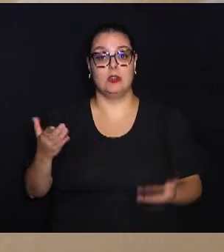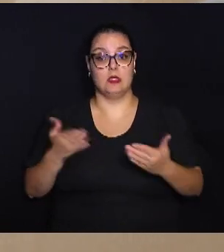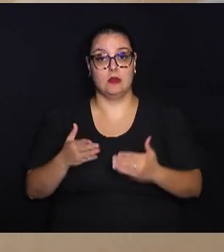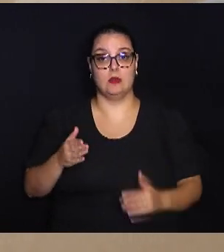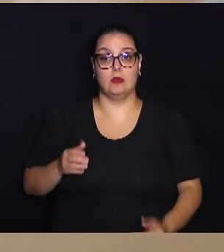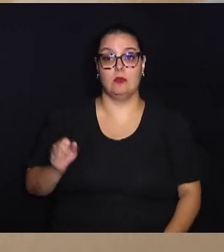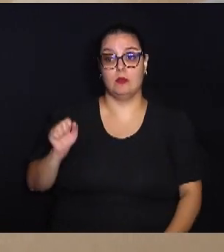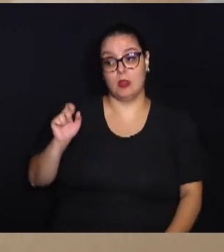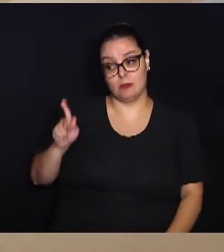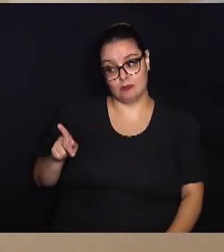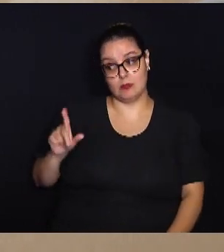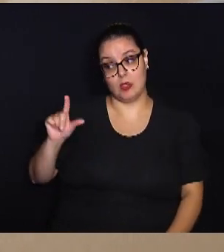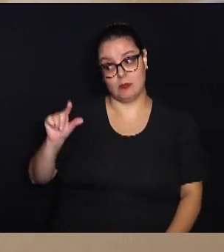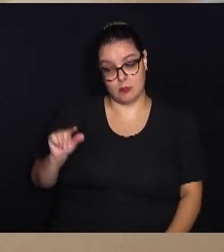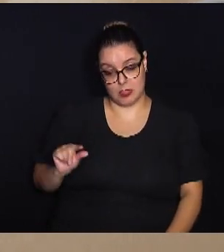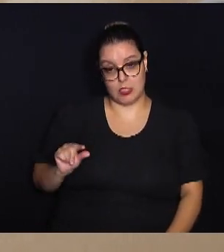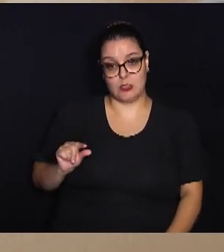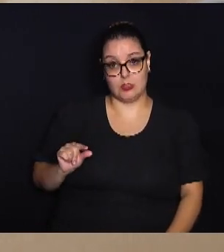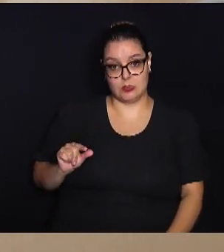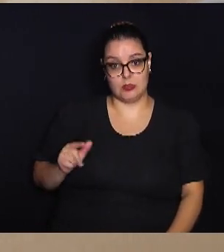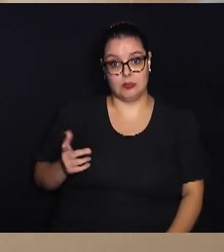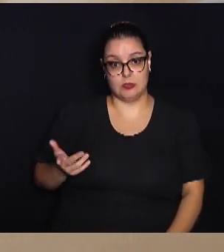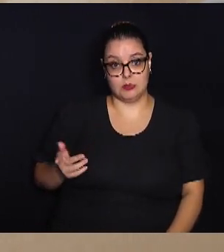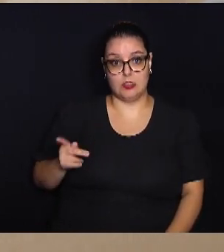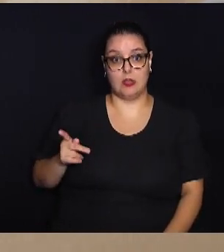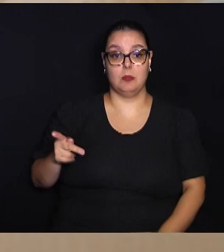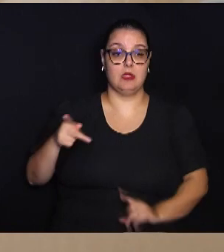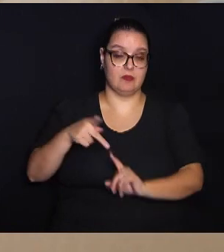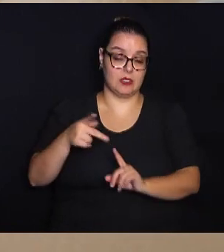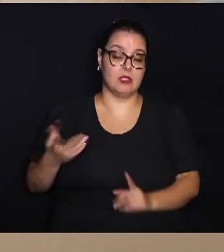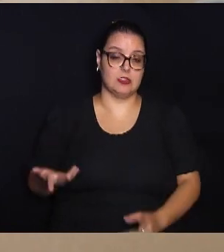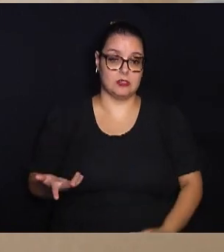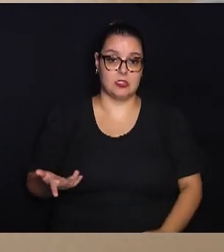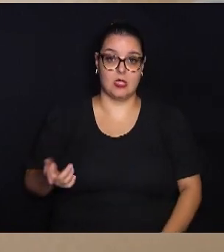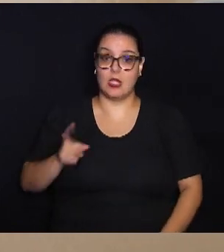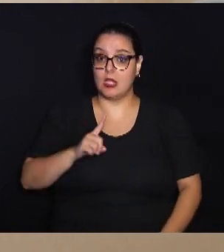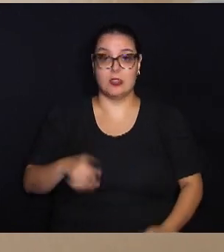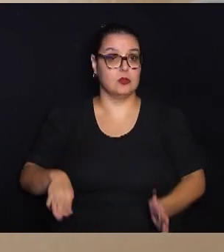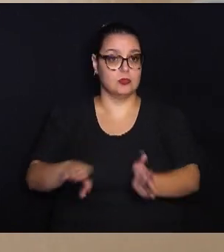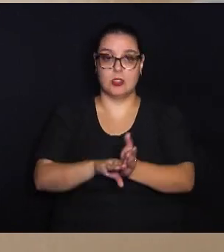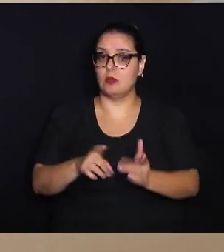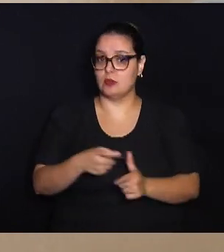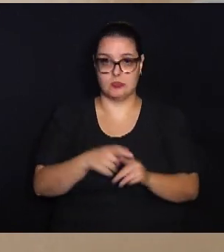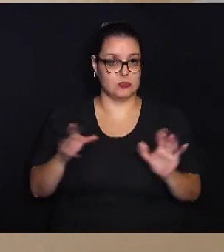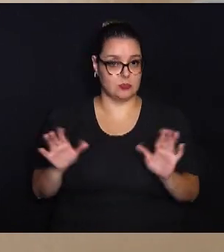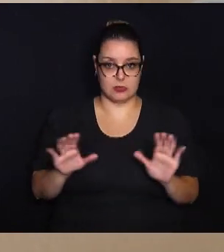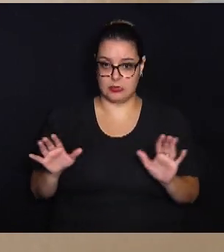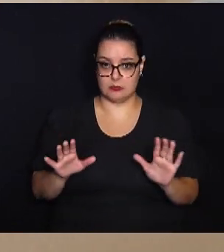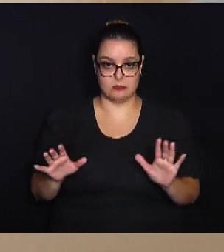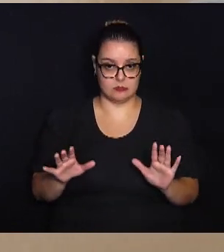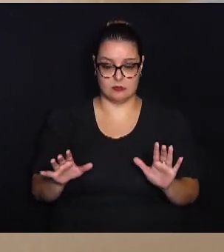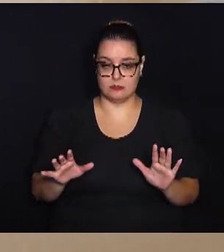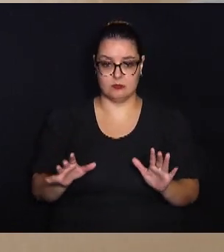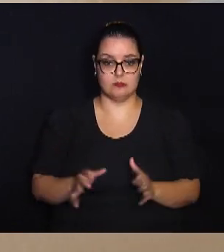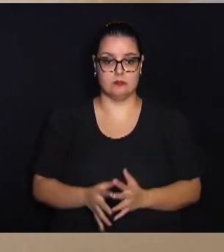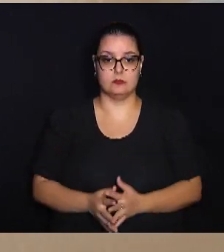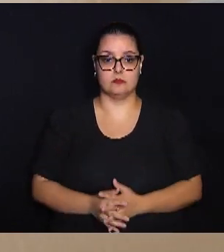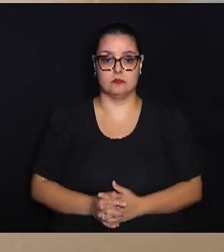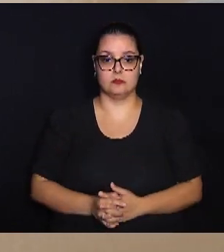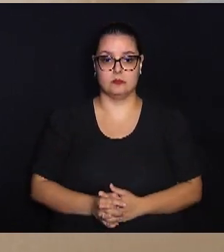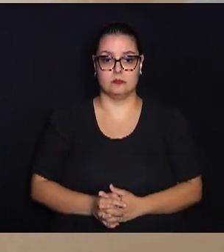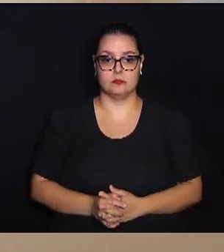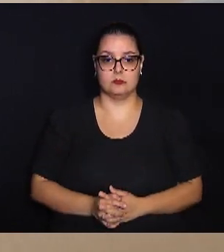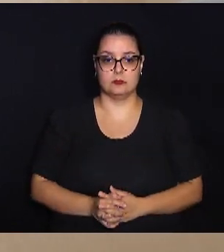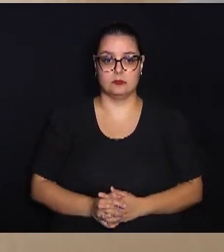vai ter agora uma renda de aposentado, de previdência, é você não chegar com dívida,